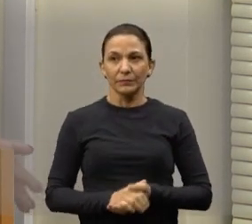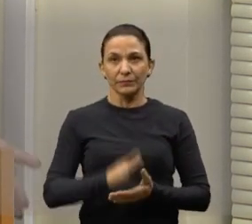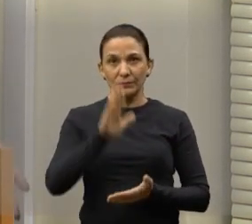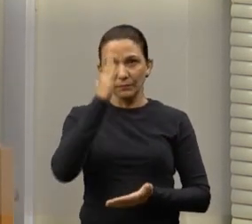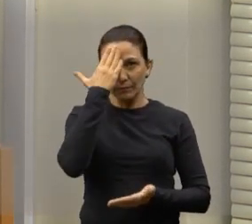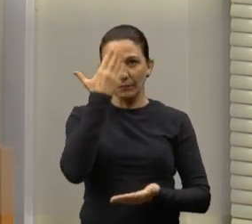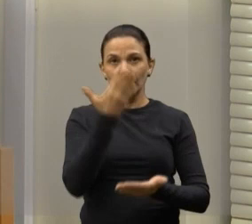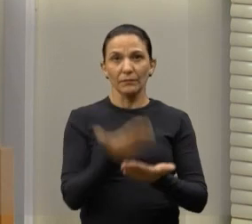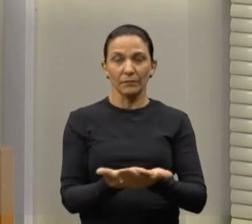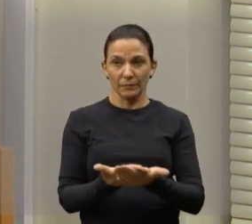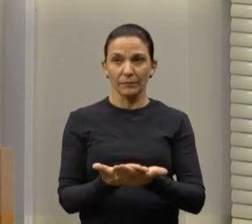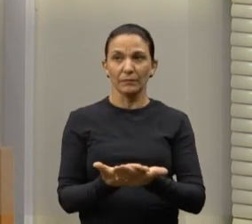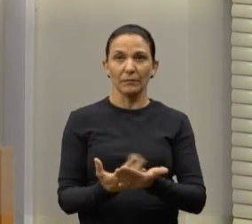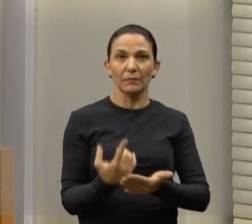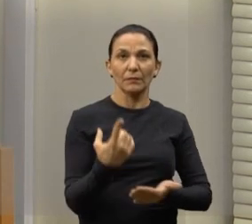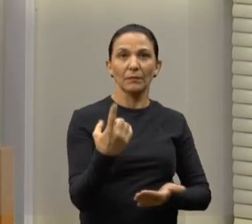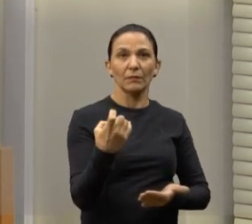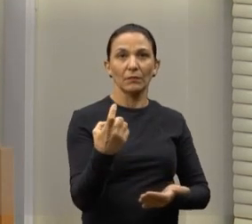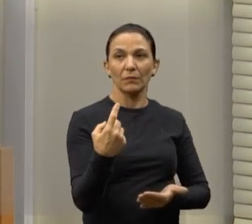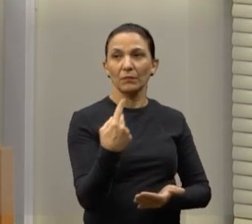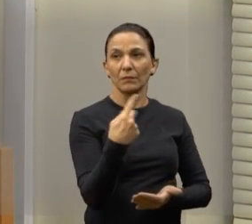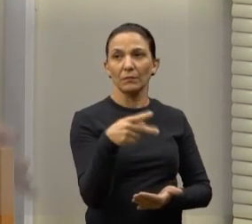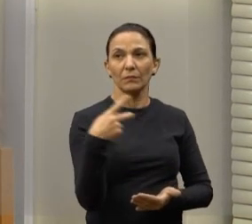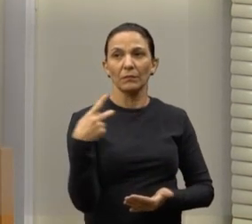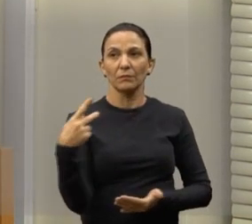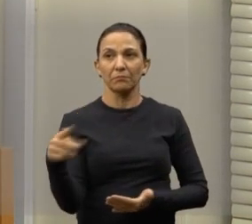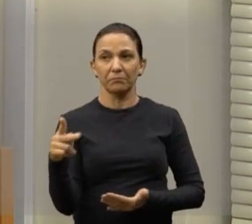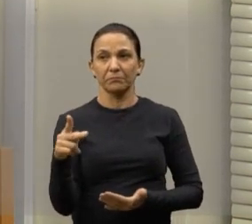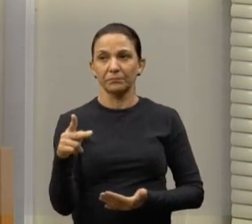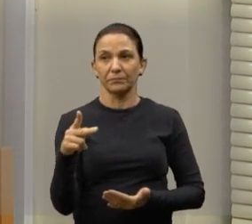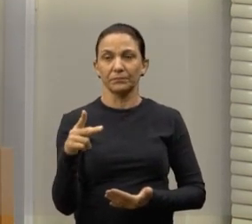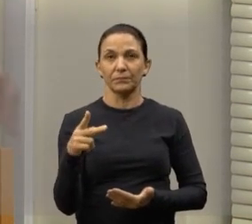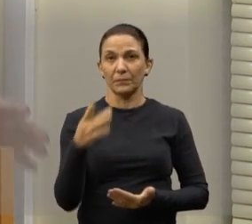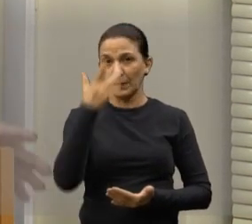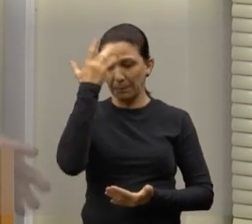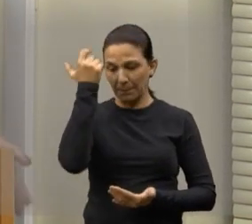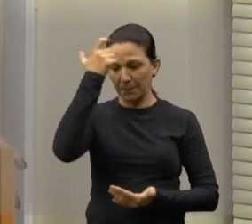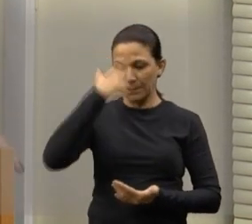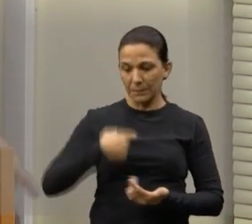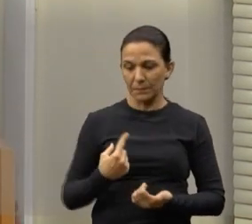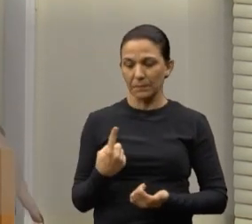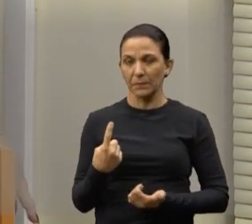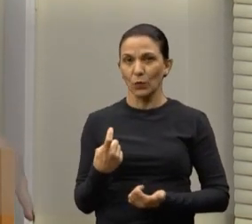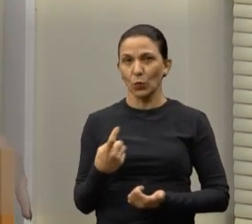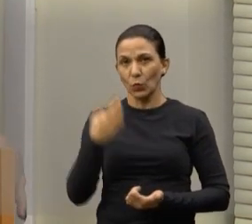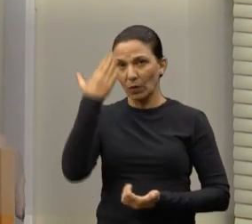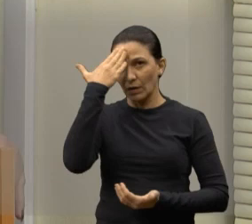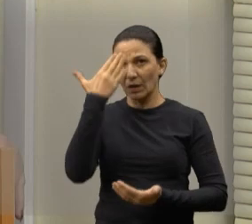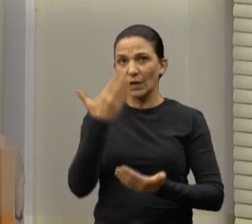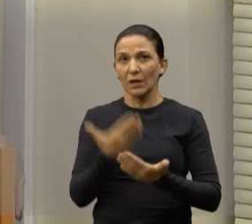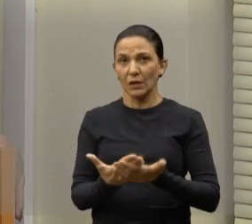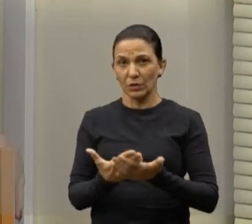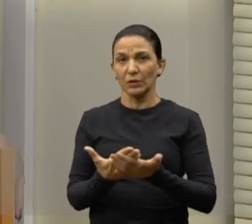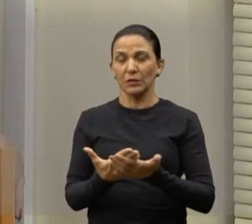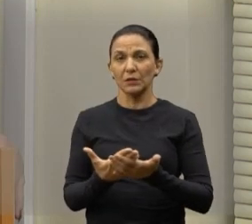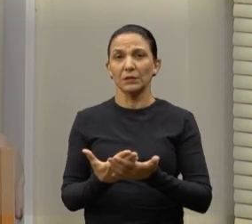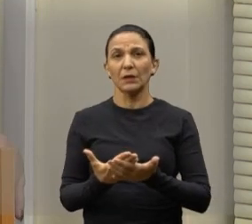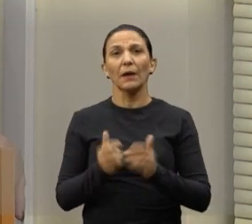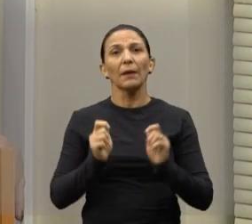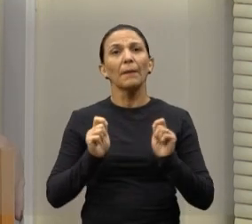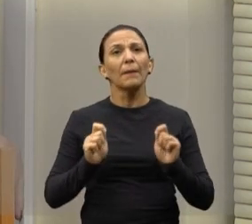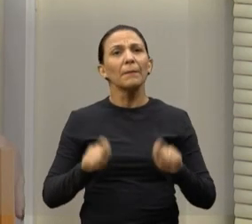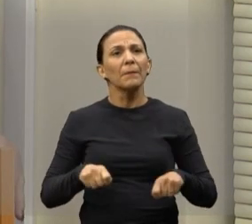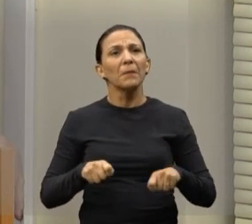suas crenças individuais do que os seus do que o individual acredita deve ser empregado para todos os demais